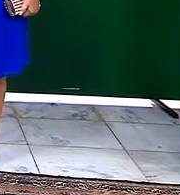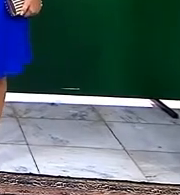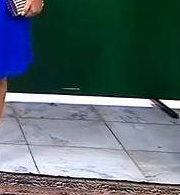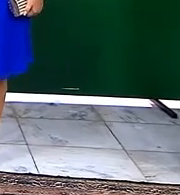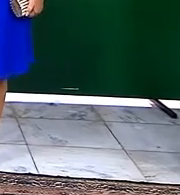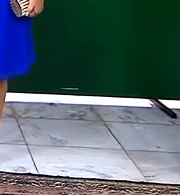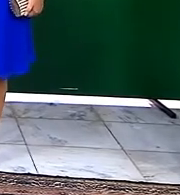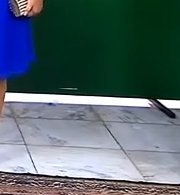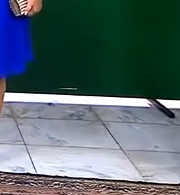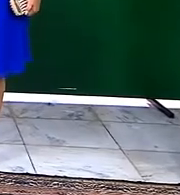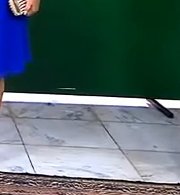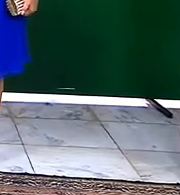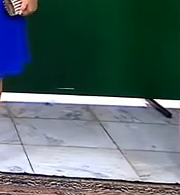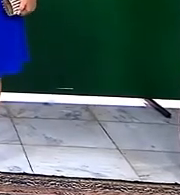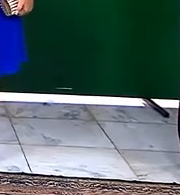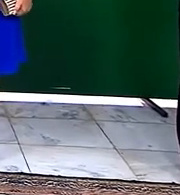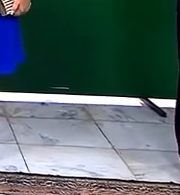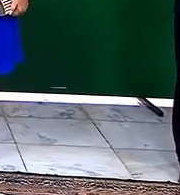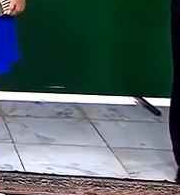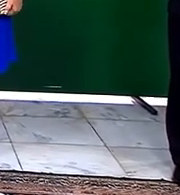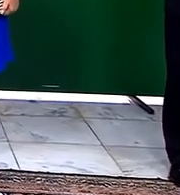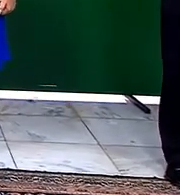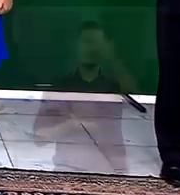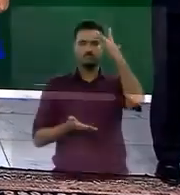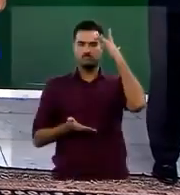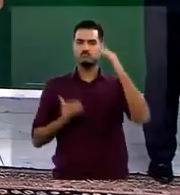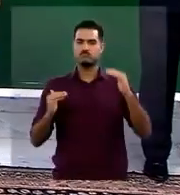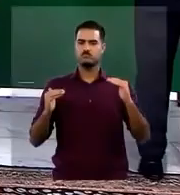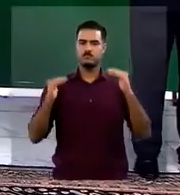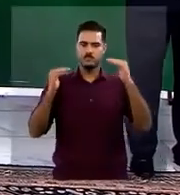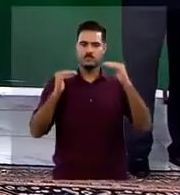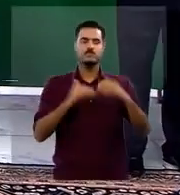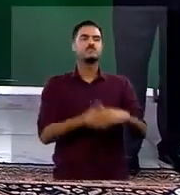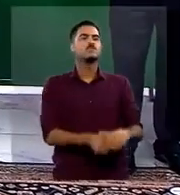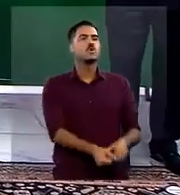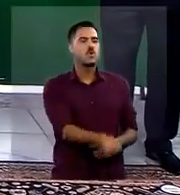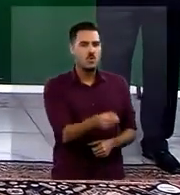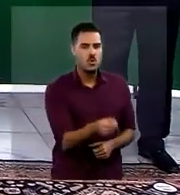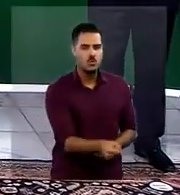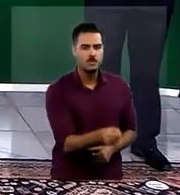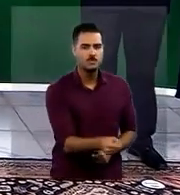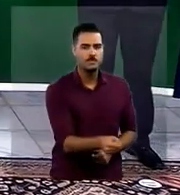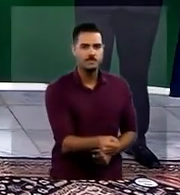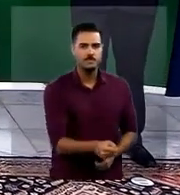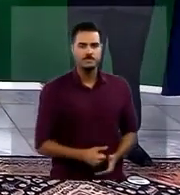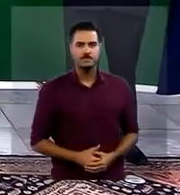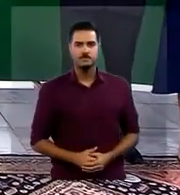Convidamos agora as seguintes autoridades a apresentar os cumprimentos.